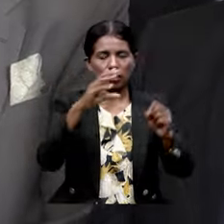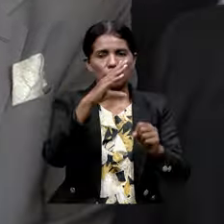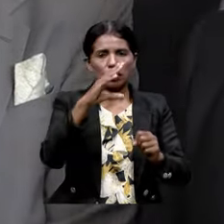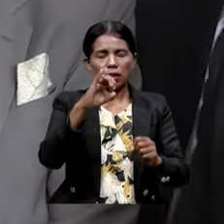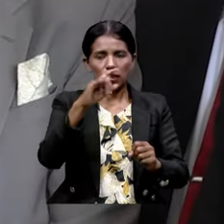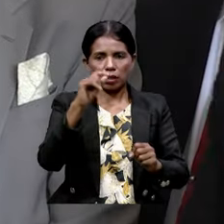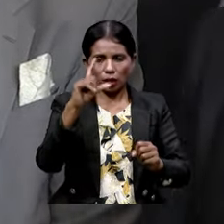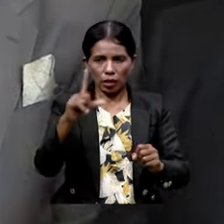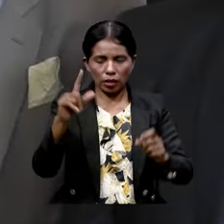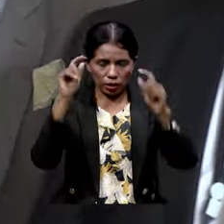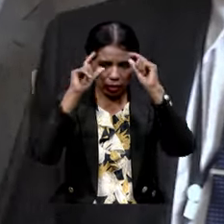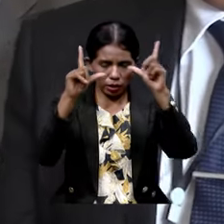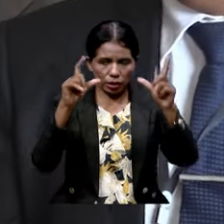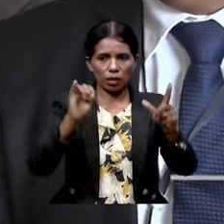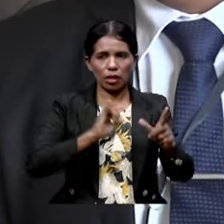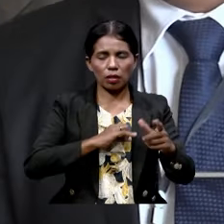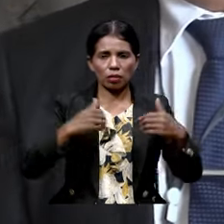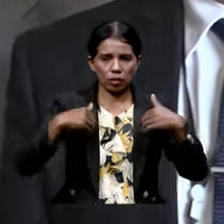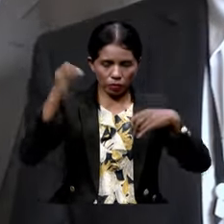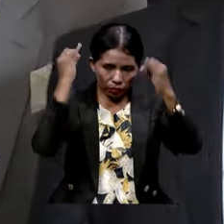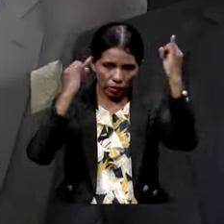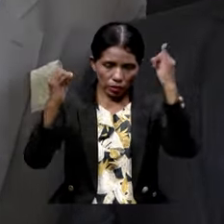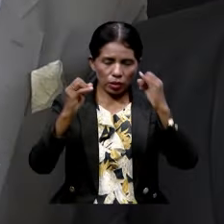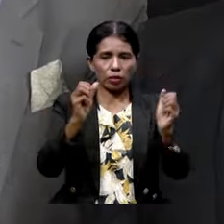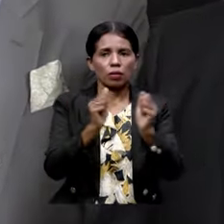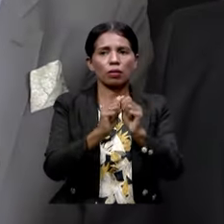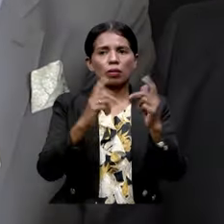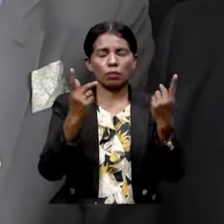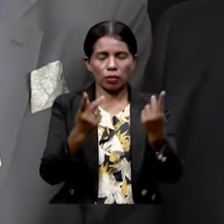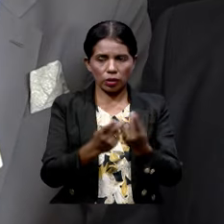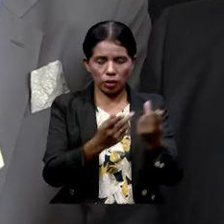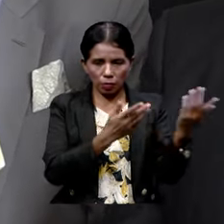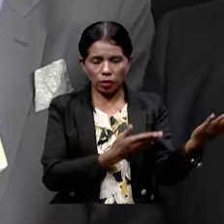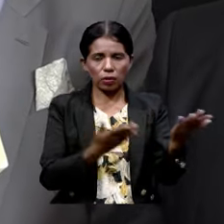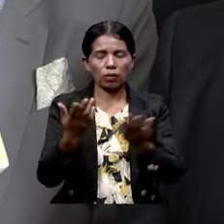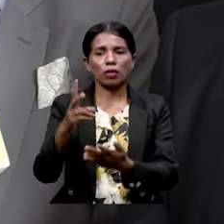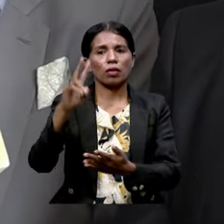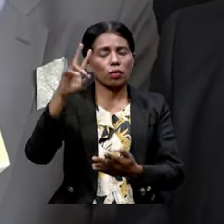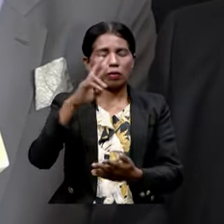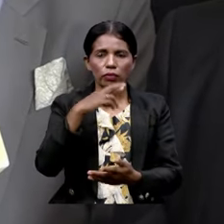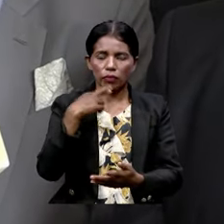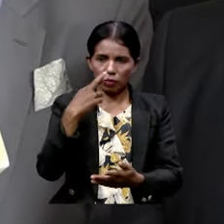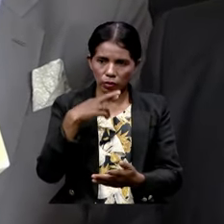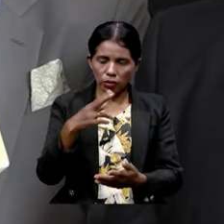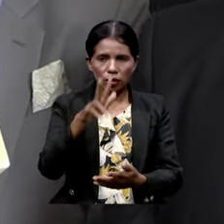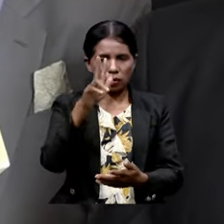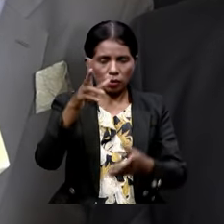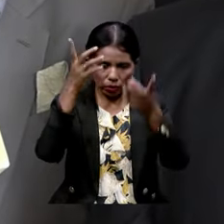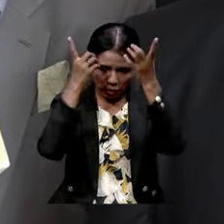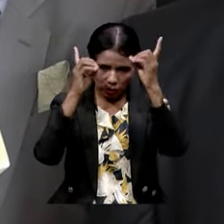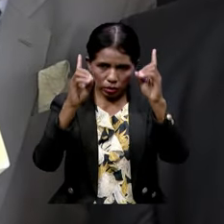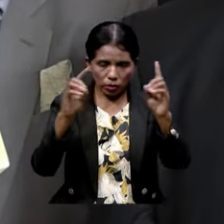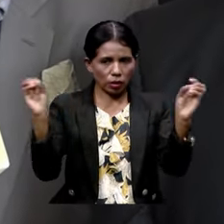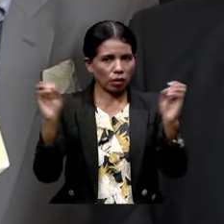ia informação e conhecimento, para a companhia em Lima, não é que importa fos, para ver depois na Entolo, decide lá rola